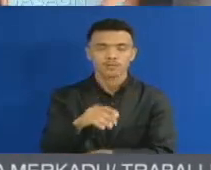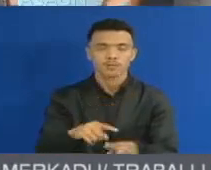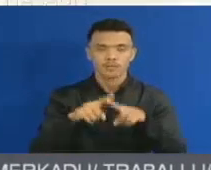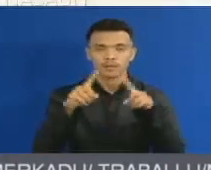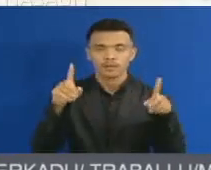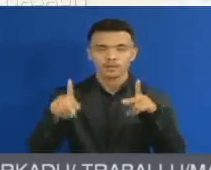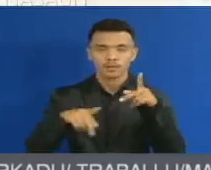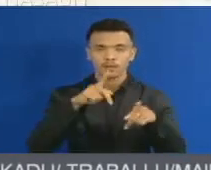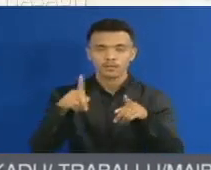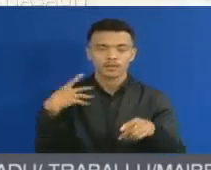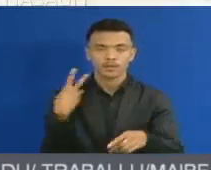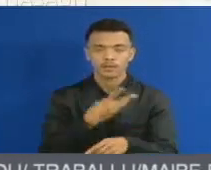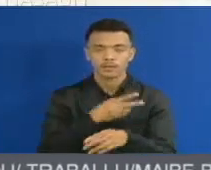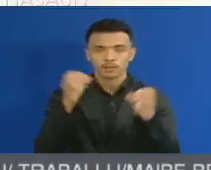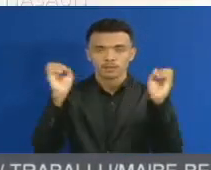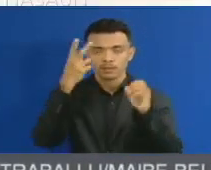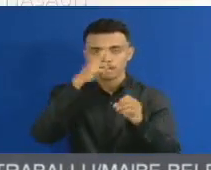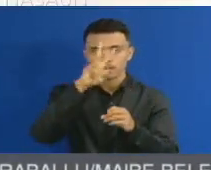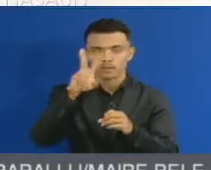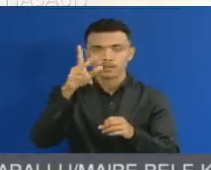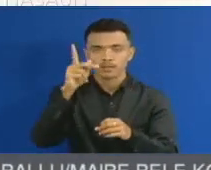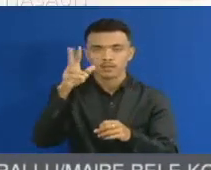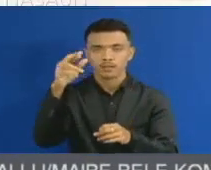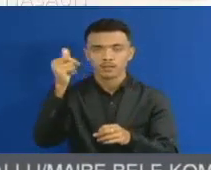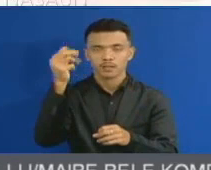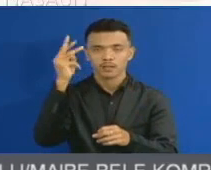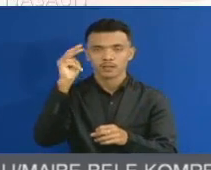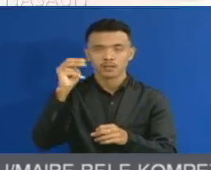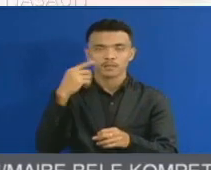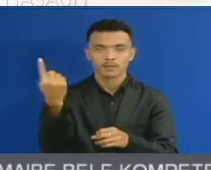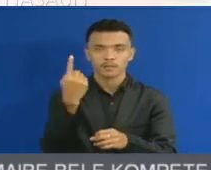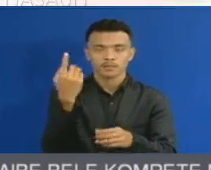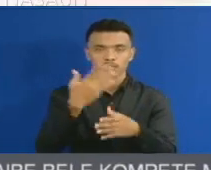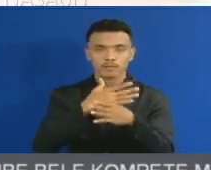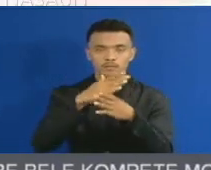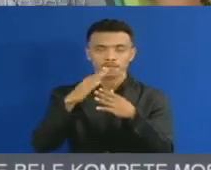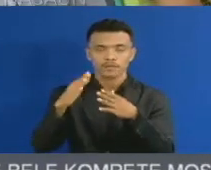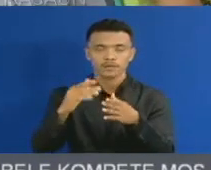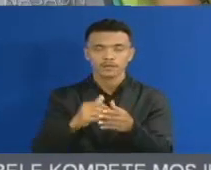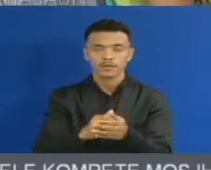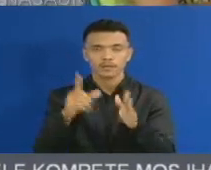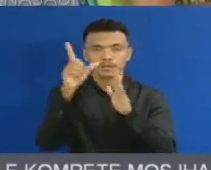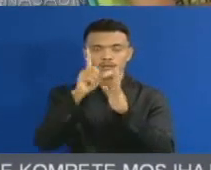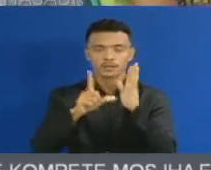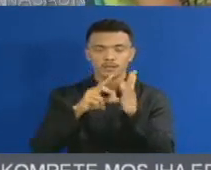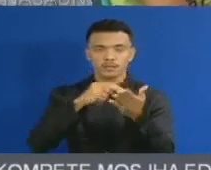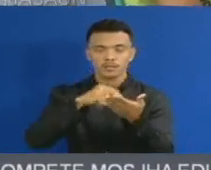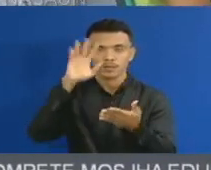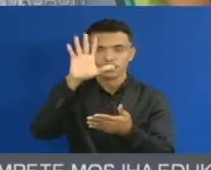telahetan. Comissão Reguladora Artes Marciais na Fatin Habelar segundo diretiva Decreto-Lei